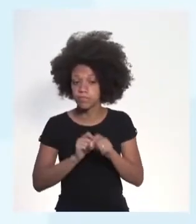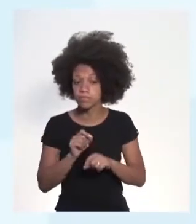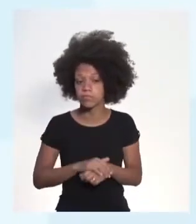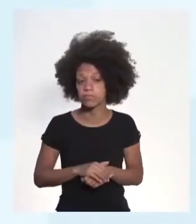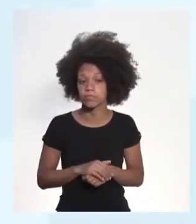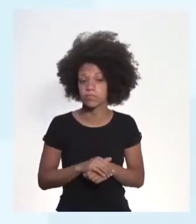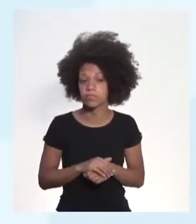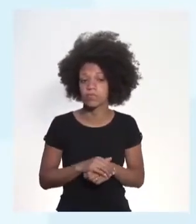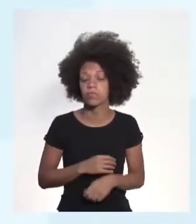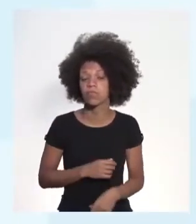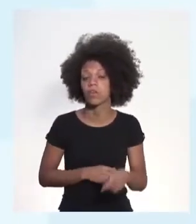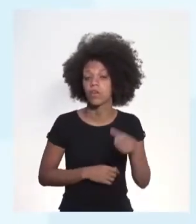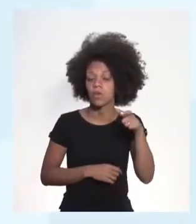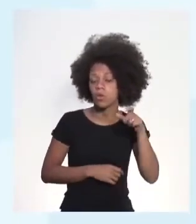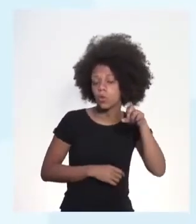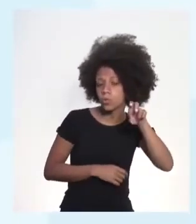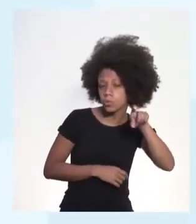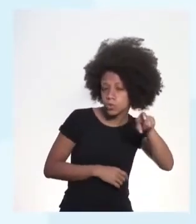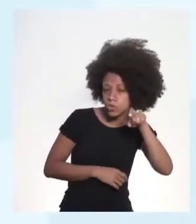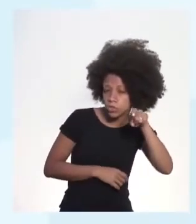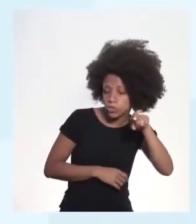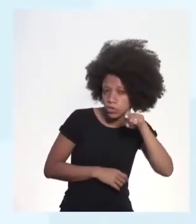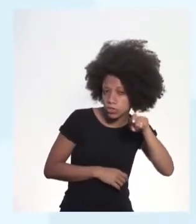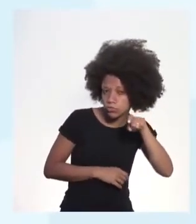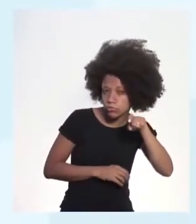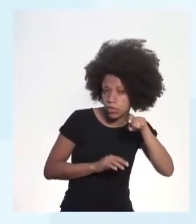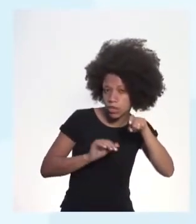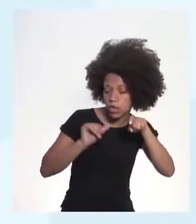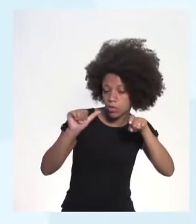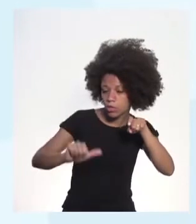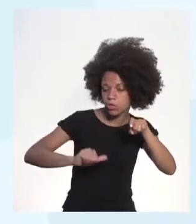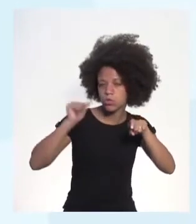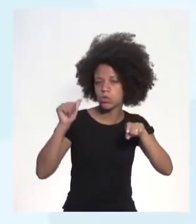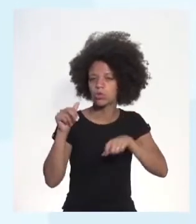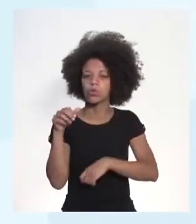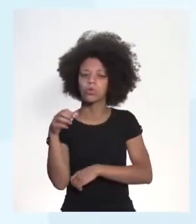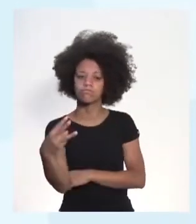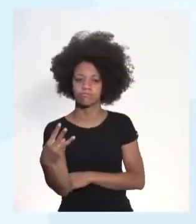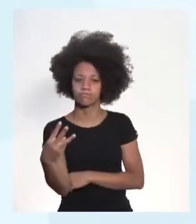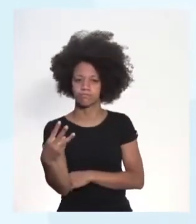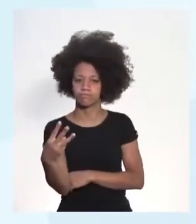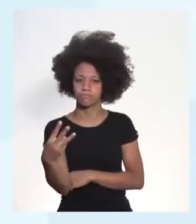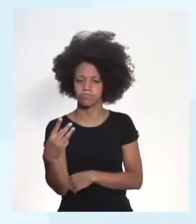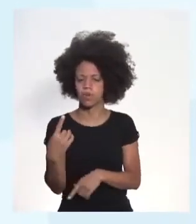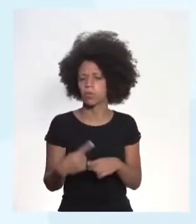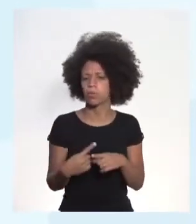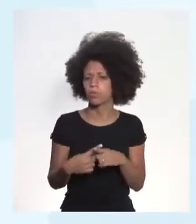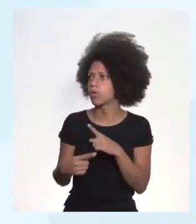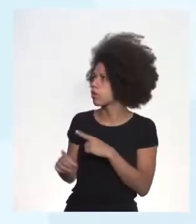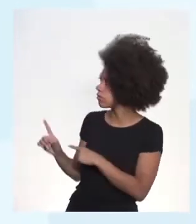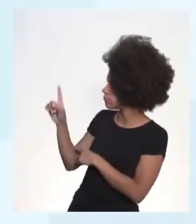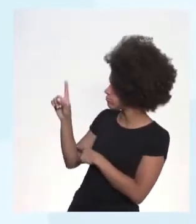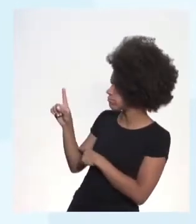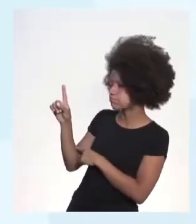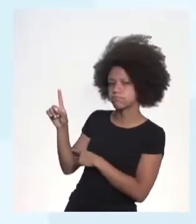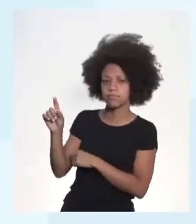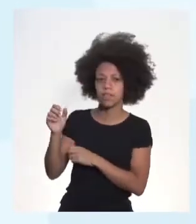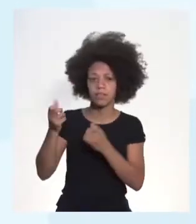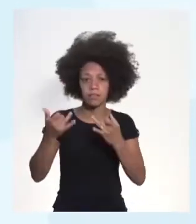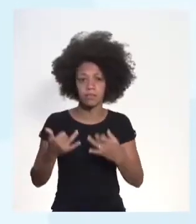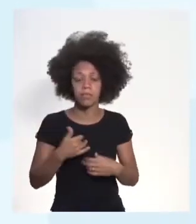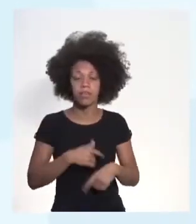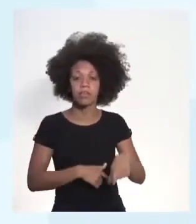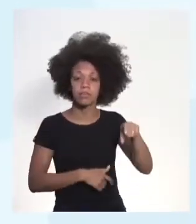que no lugar onde estava um X Osmar Olha lá hein eu coloquei o número 3 porque lá em cima tá dizendo que x Vale